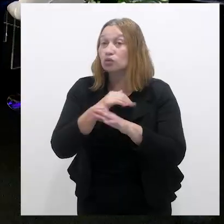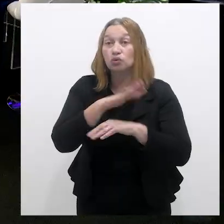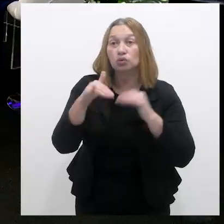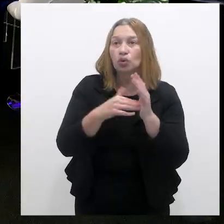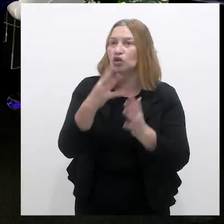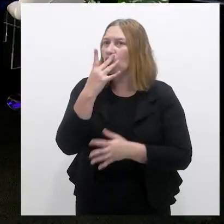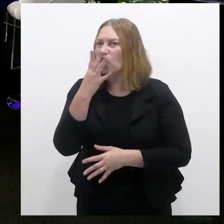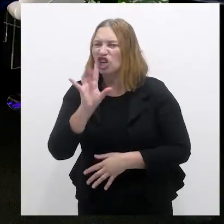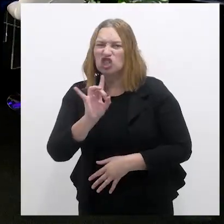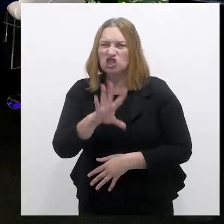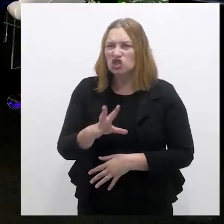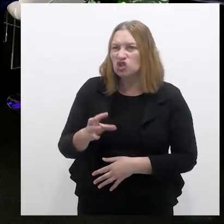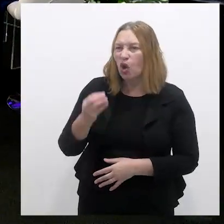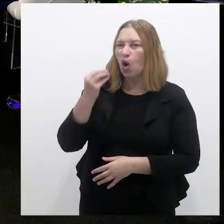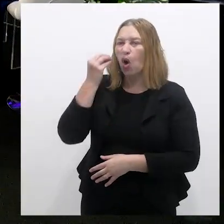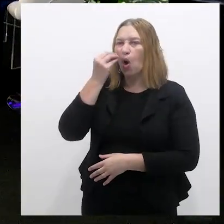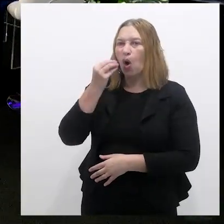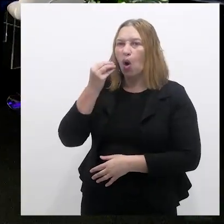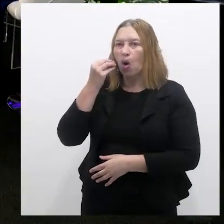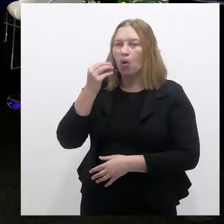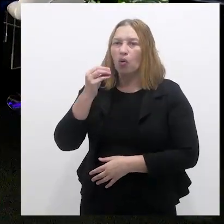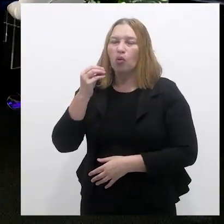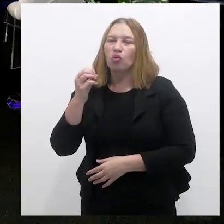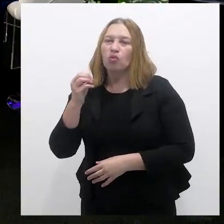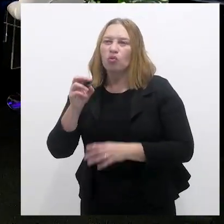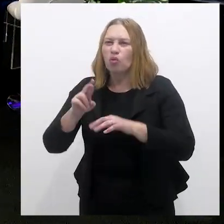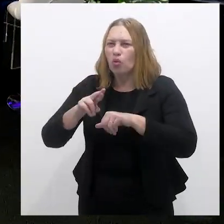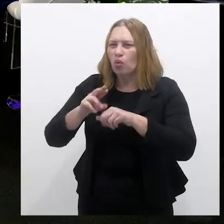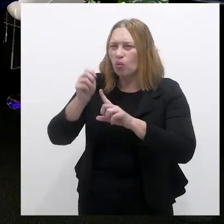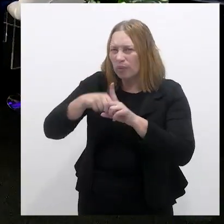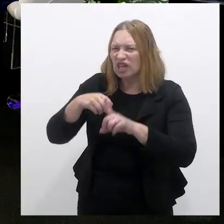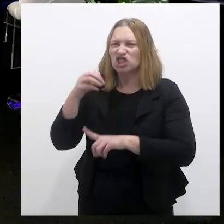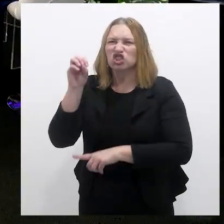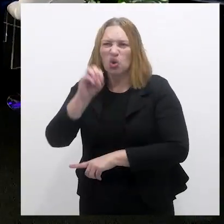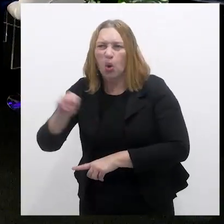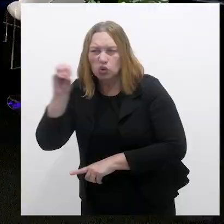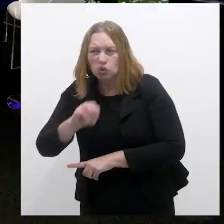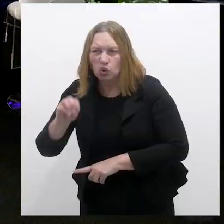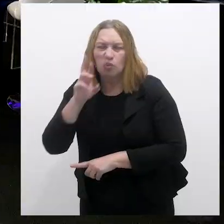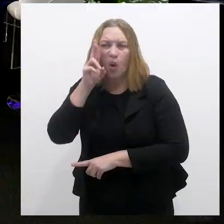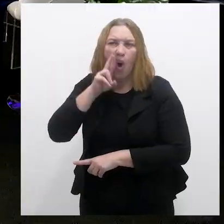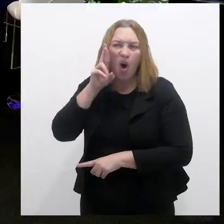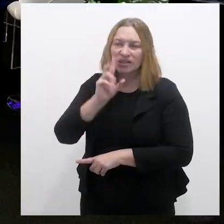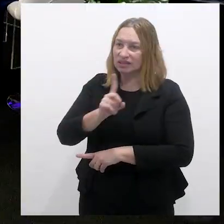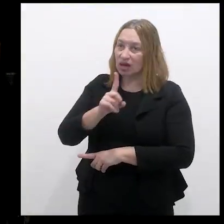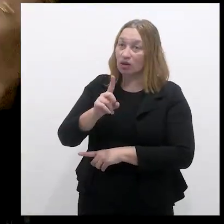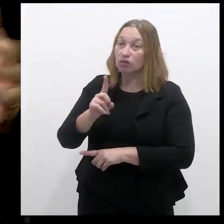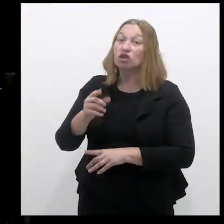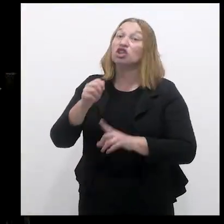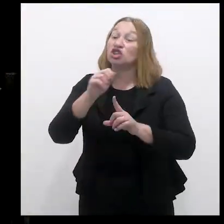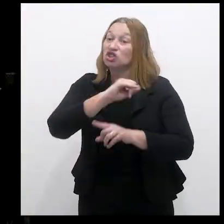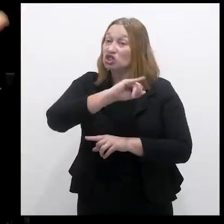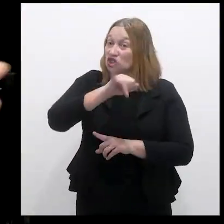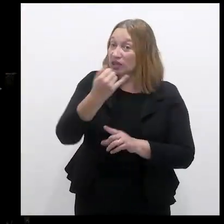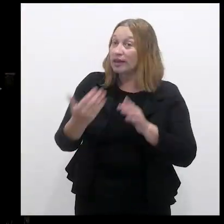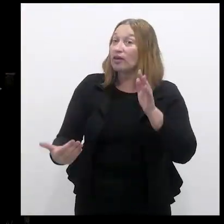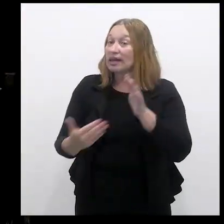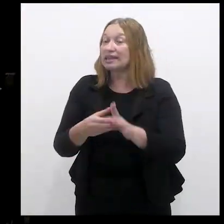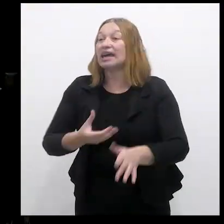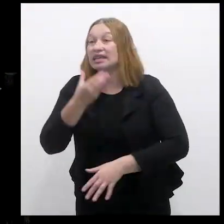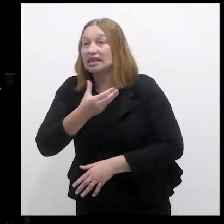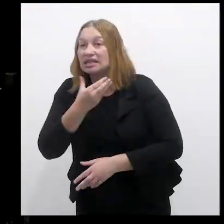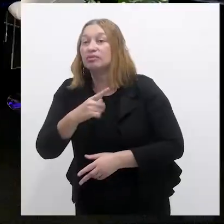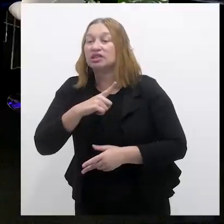que o ano inteiro é colorido, não é só o outubro rosa e o novembro azul. De janeiro a dezembro, a gente tem uma série de campanhas